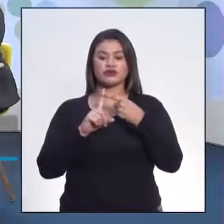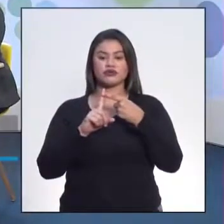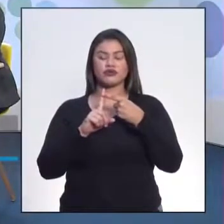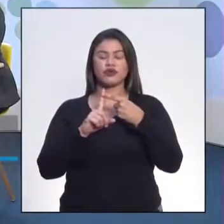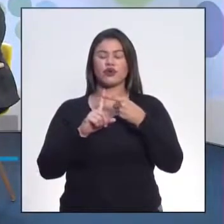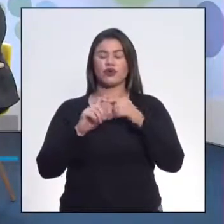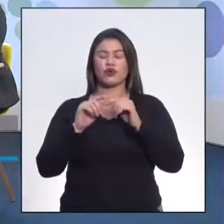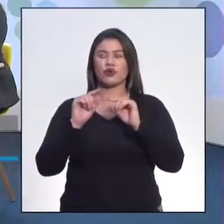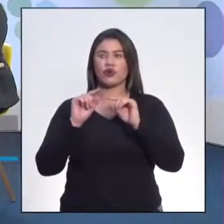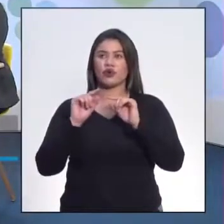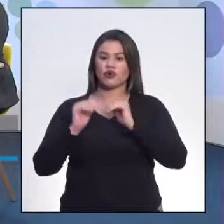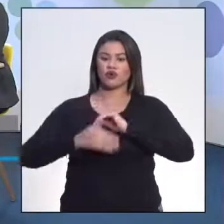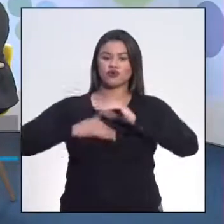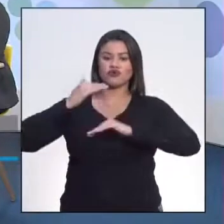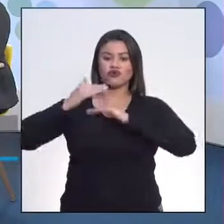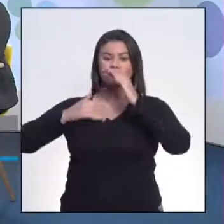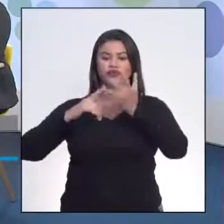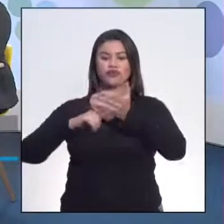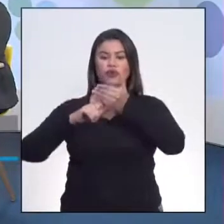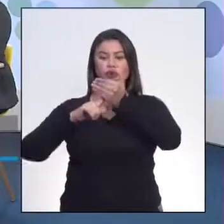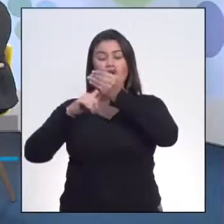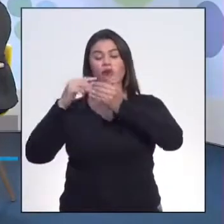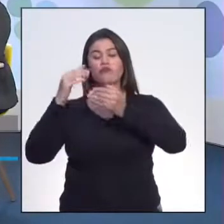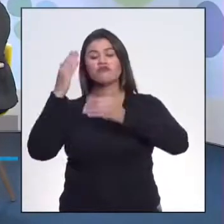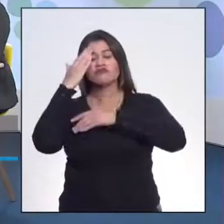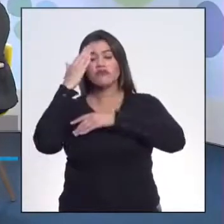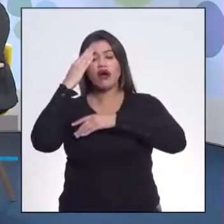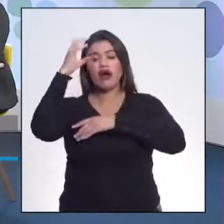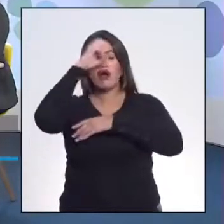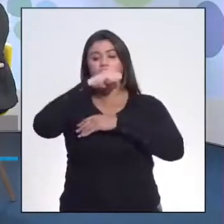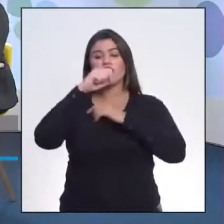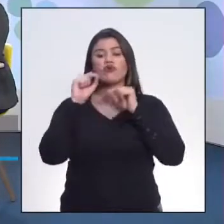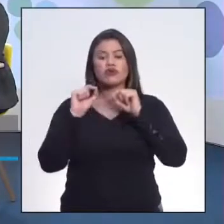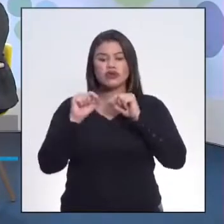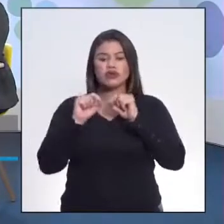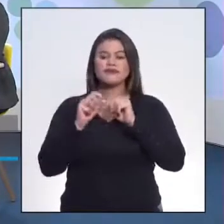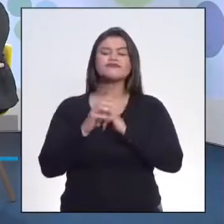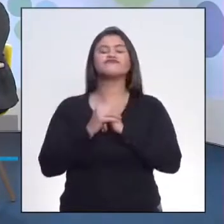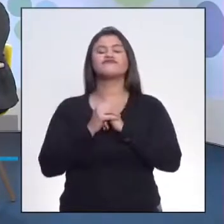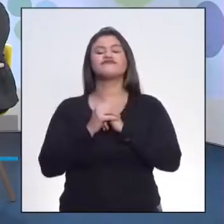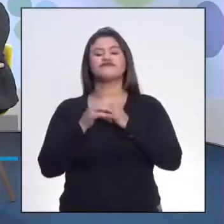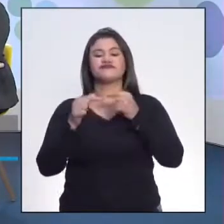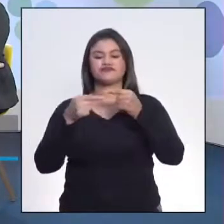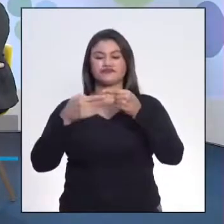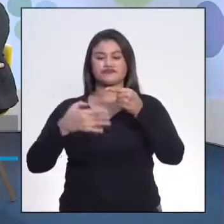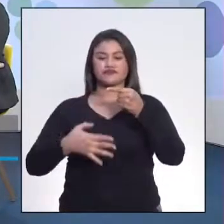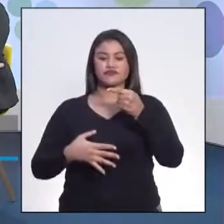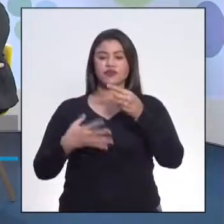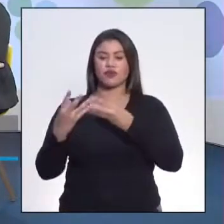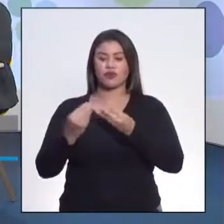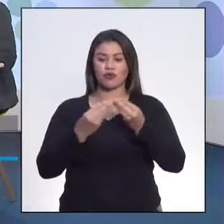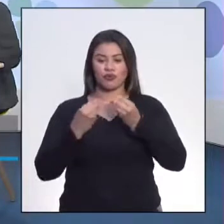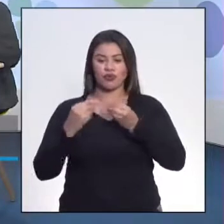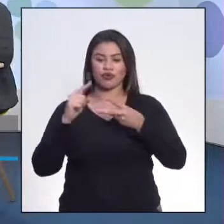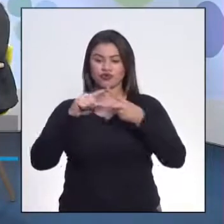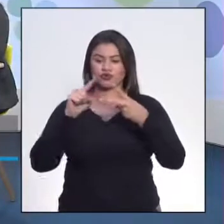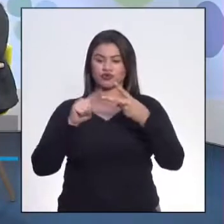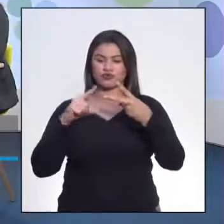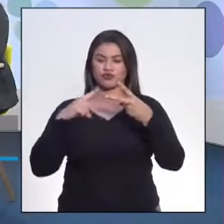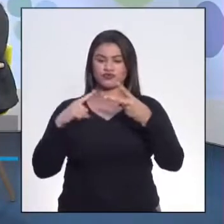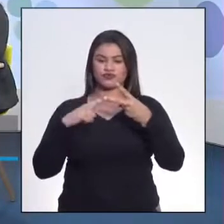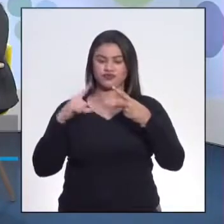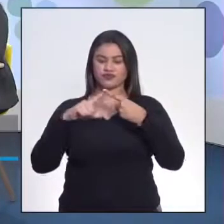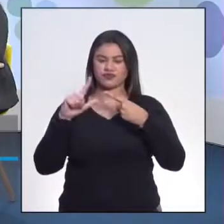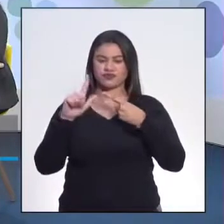compreende por desenvolvimento tecnológico? A gente teve muitas contribuições, tá? Então, eu gostaria de destacar 2 em especial.